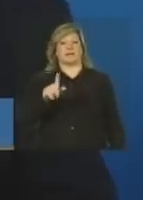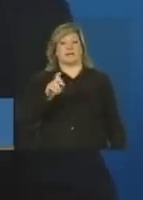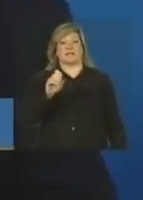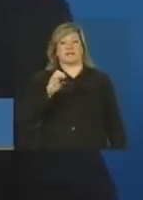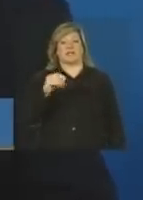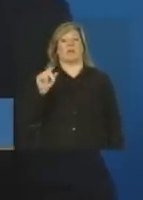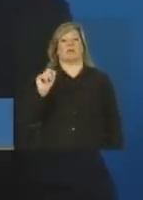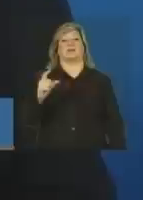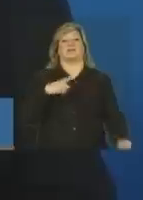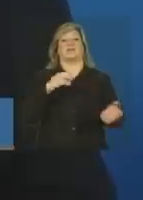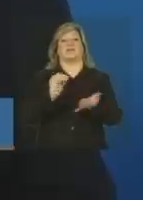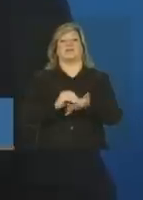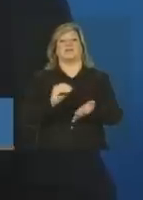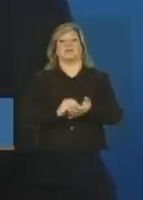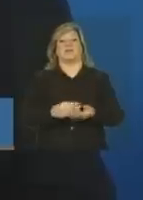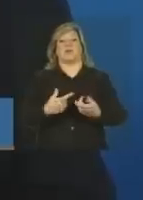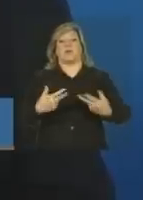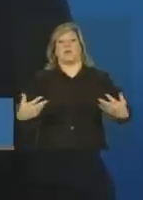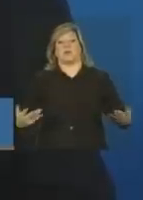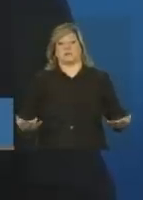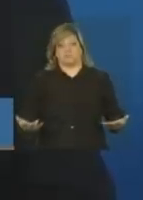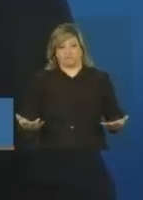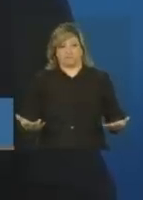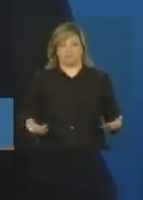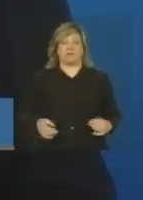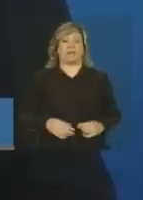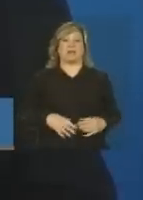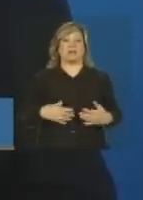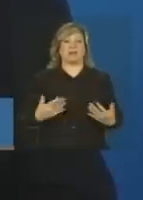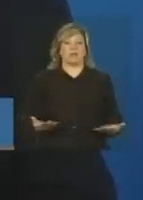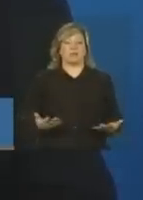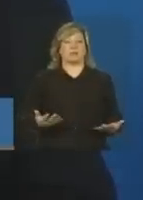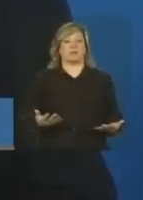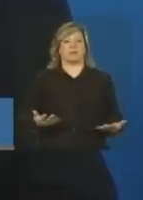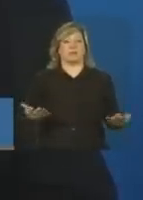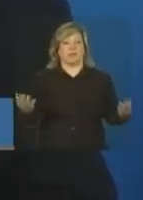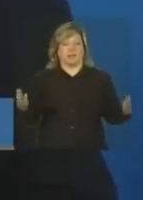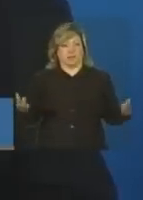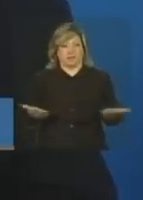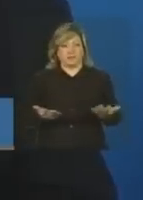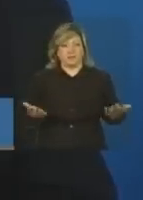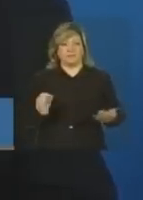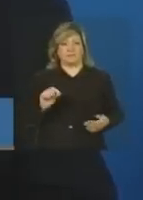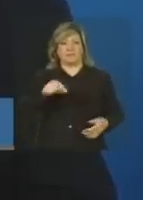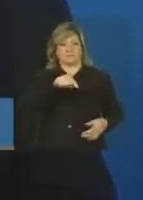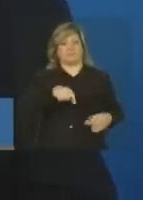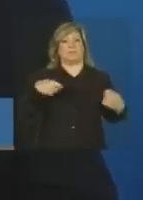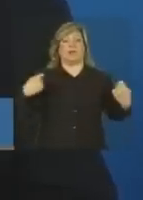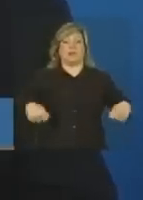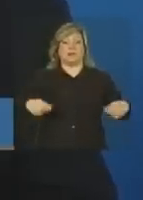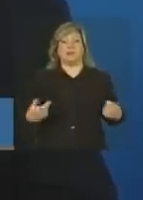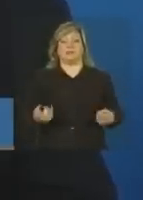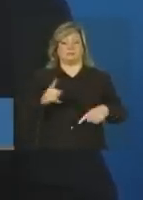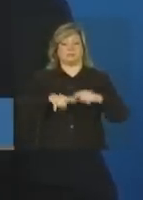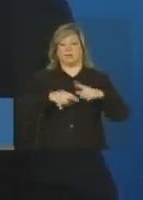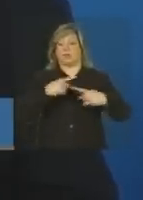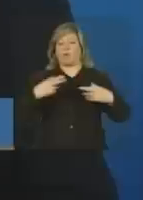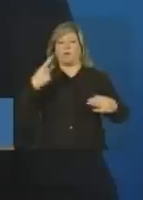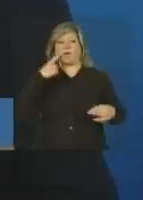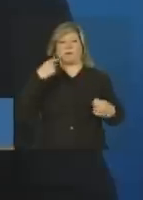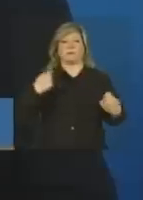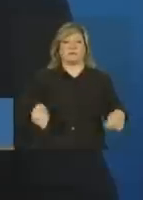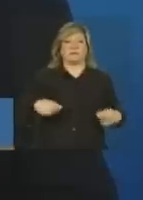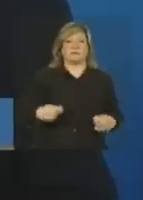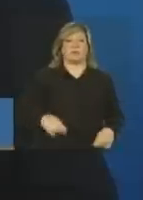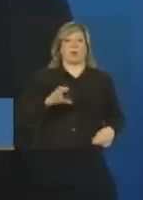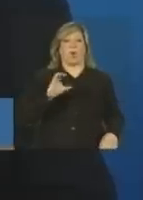programa fica aquém do desejável. Né? Então, hoje, ele necessitaria de equipamento, material de consumo,